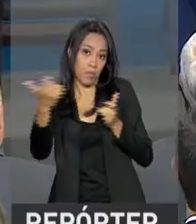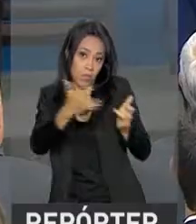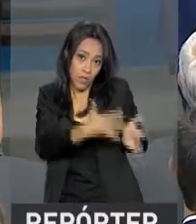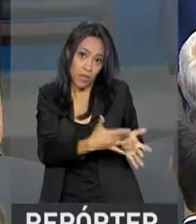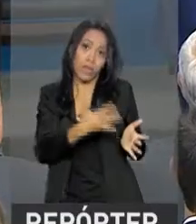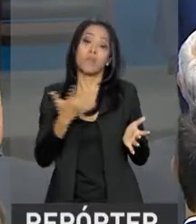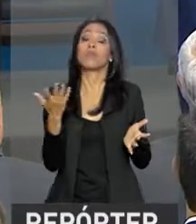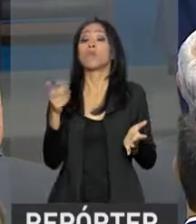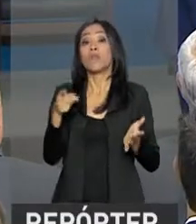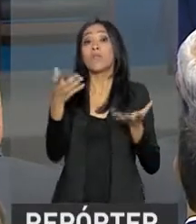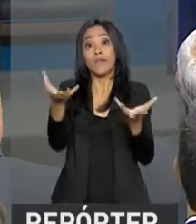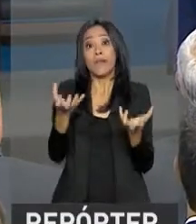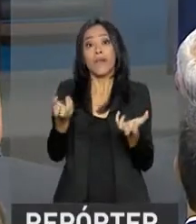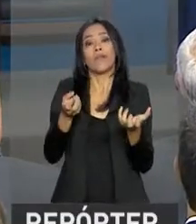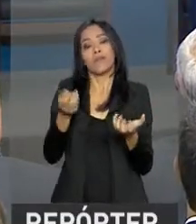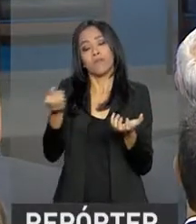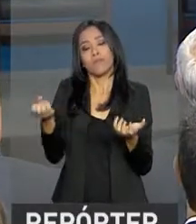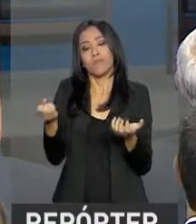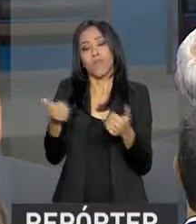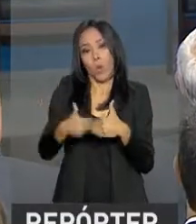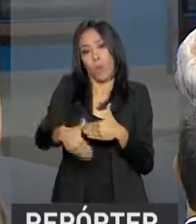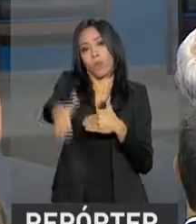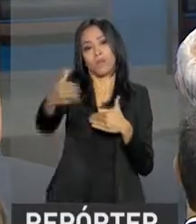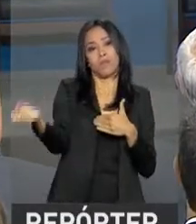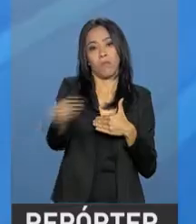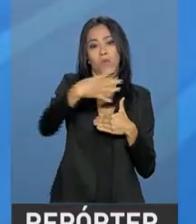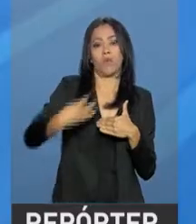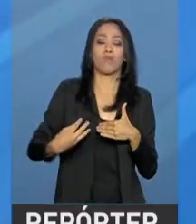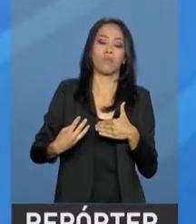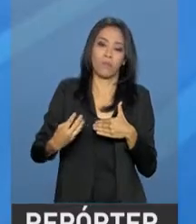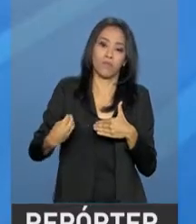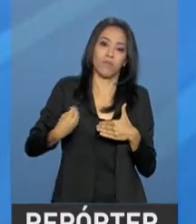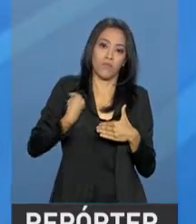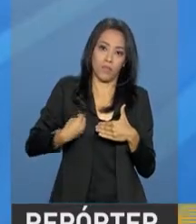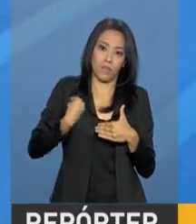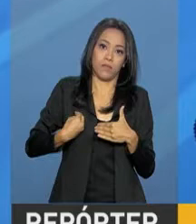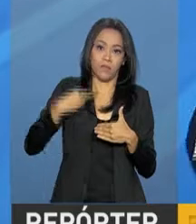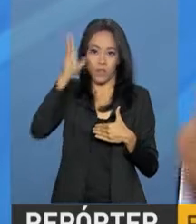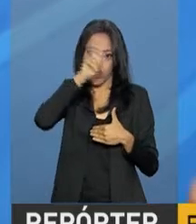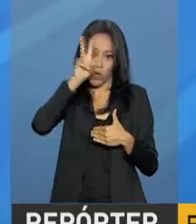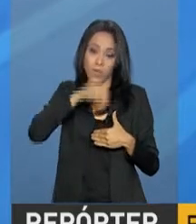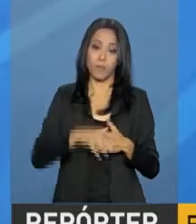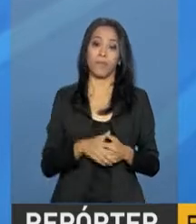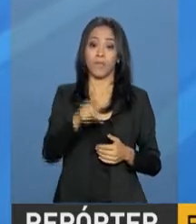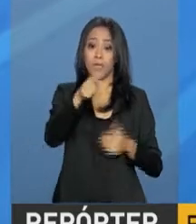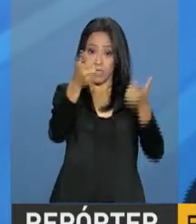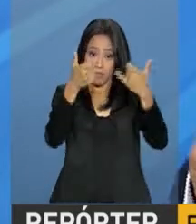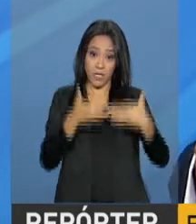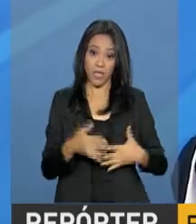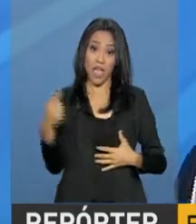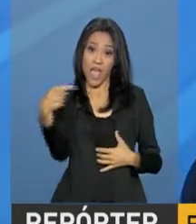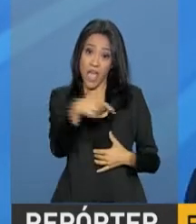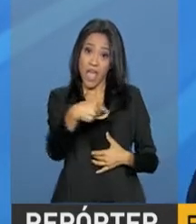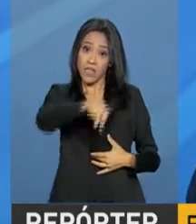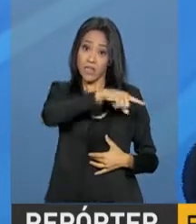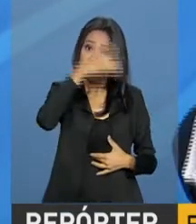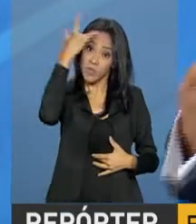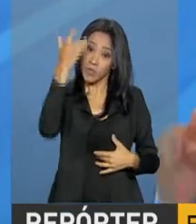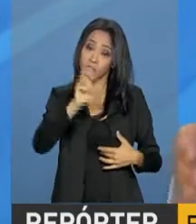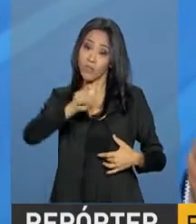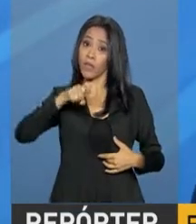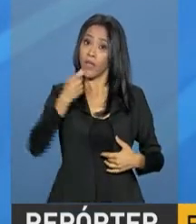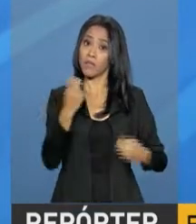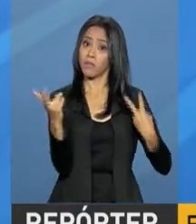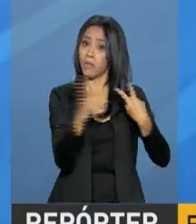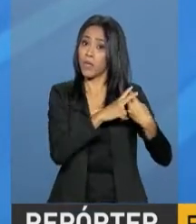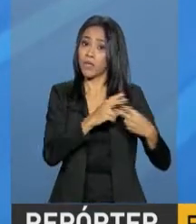do país e querem começar uma nova história essas pessoas não podem ser condenados a marginalidade a vida